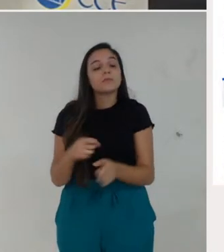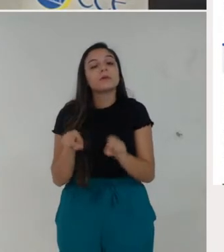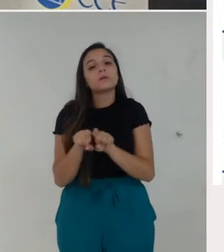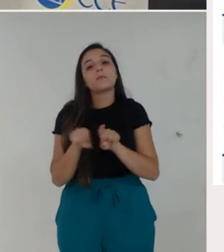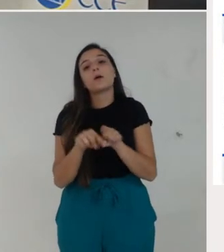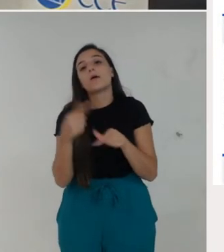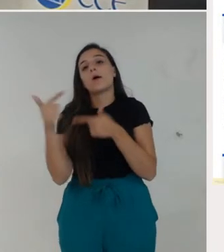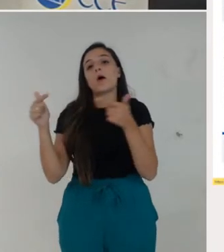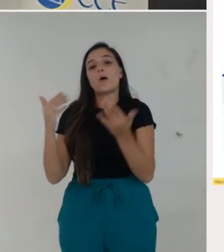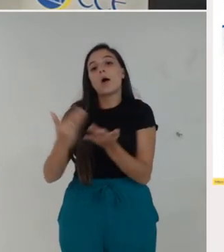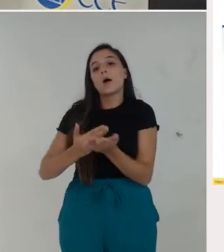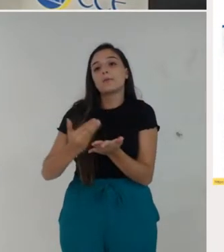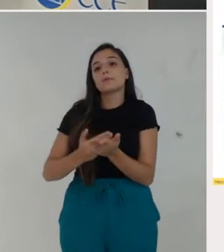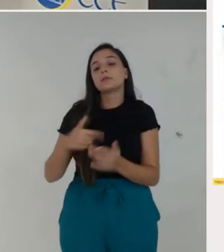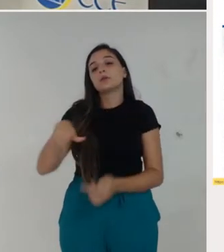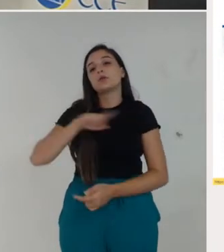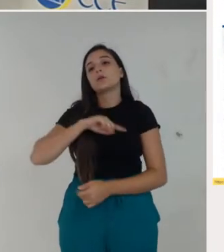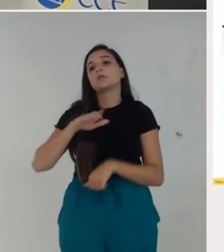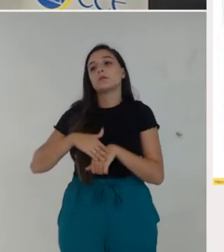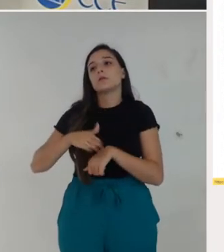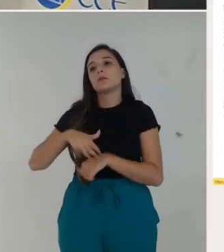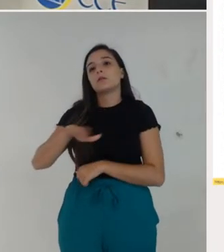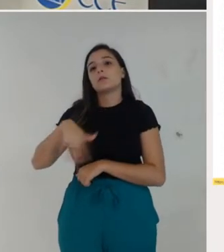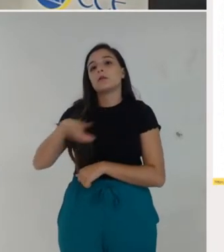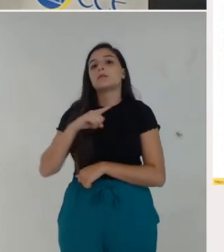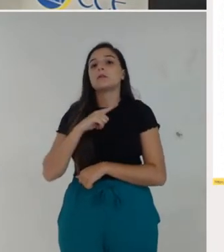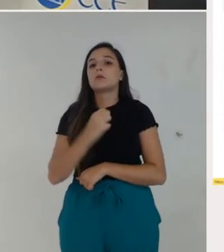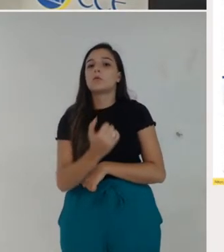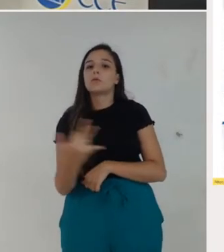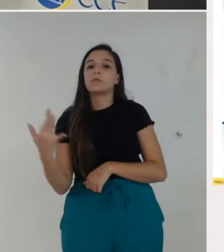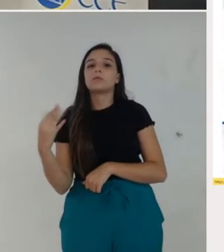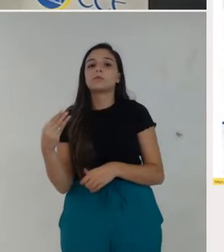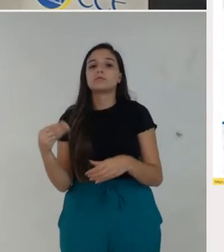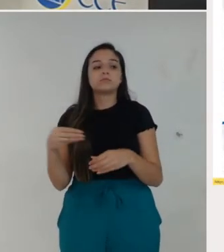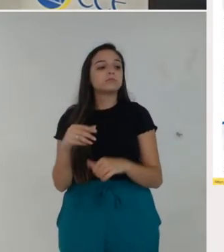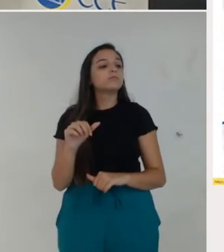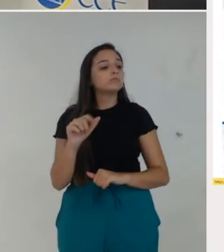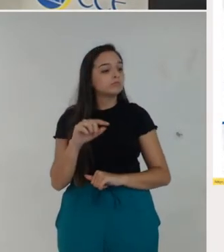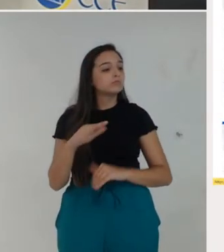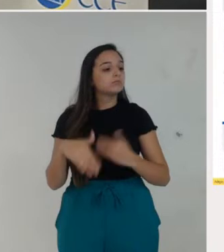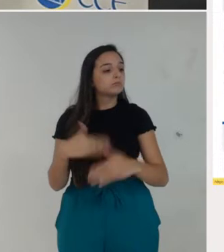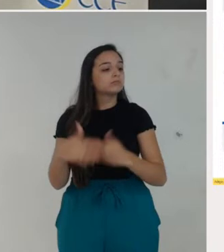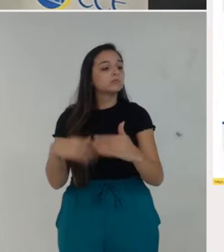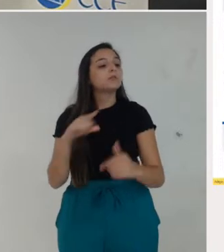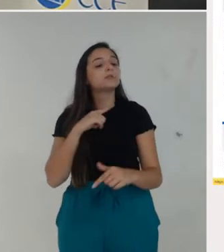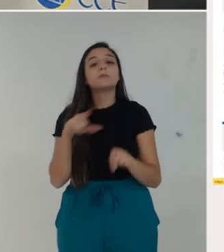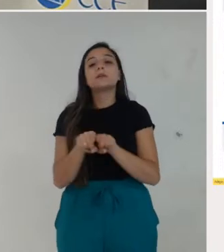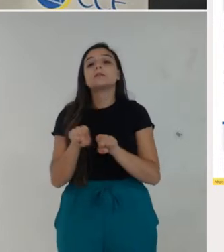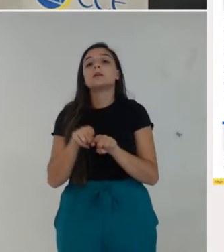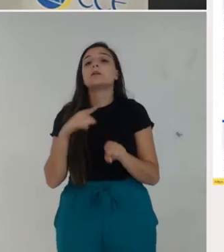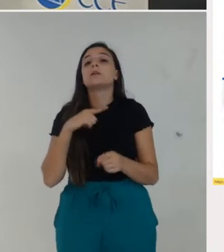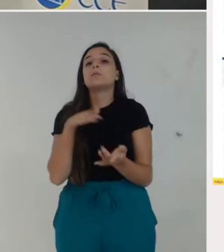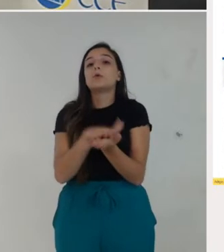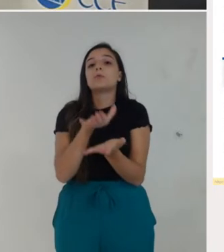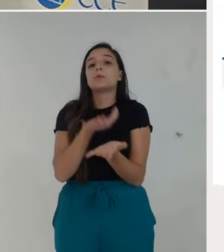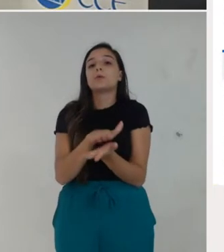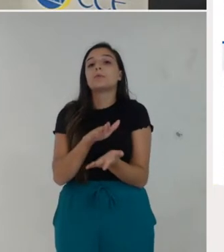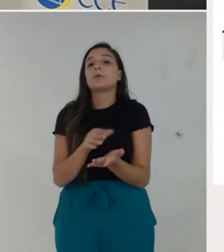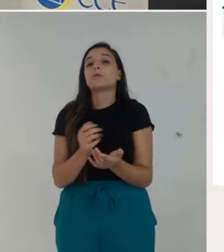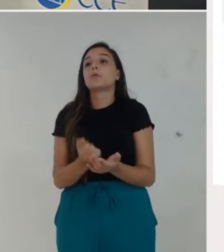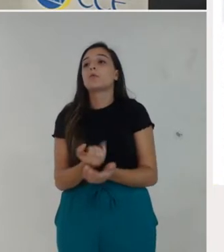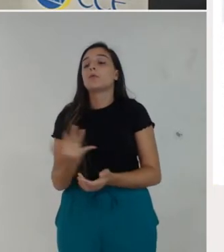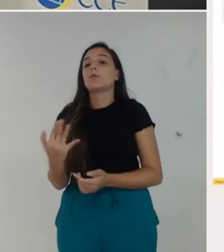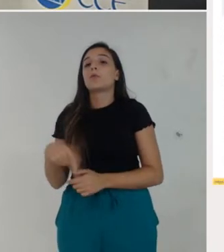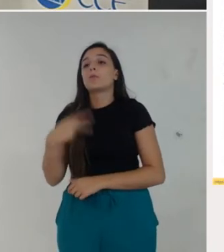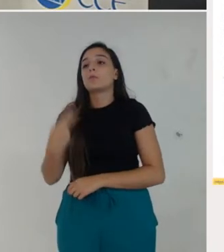ali também da nossa área, a gente tem mais alguns para atualizar, e depois tem as publicações que a gente disponibiliza dos